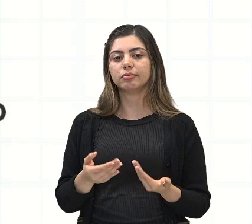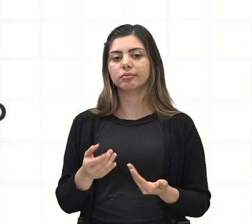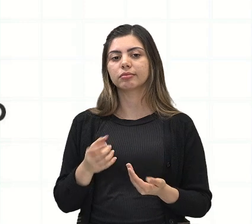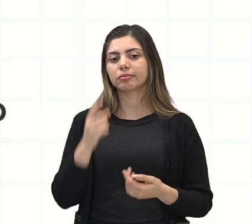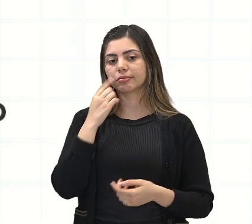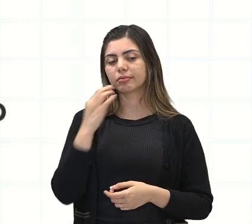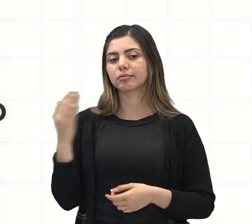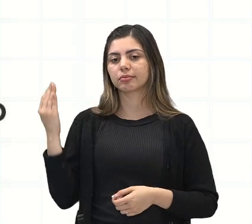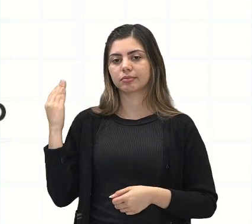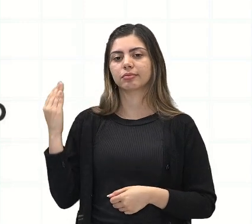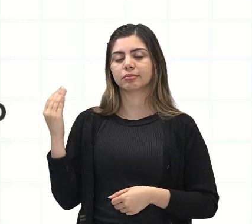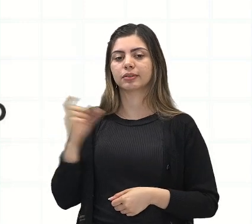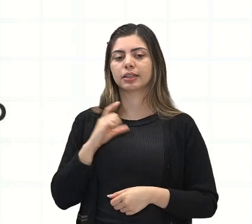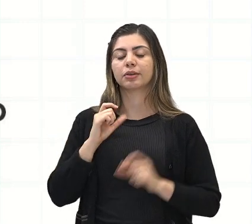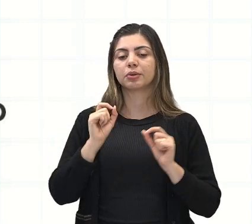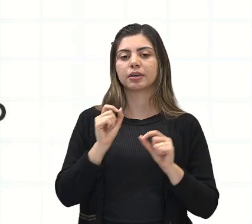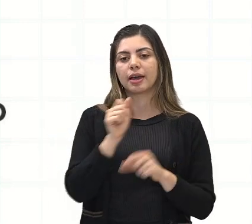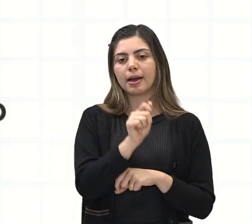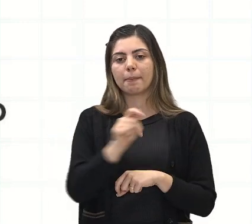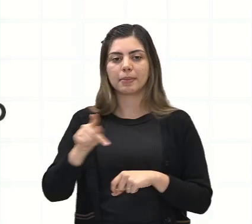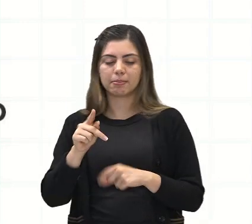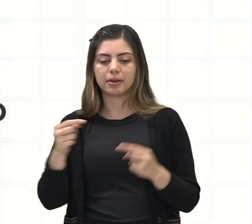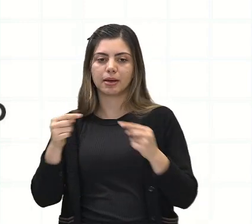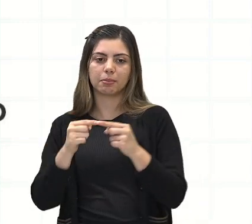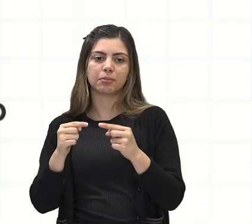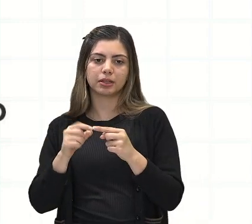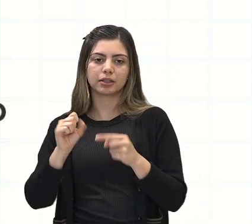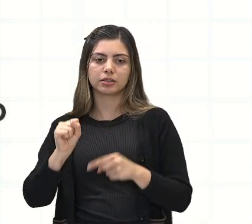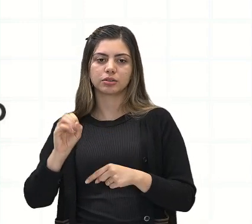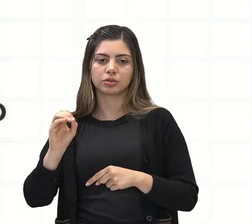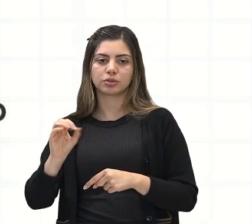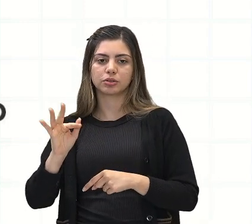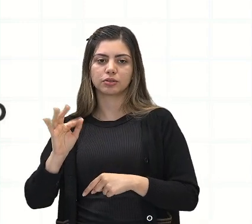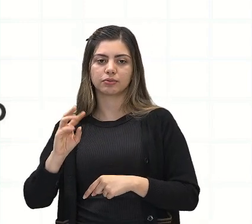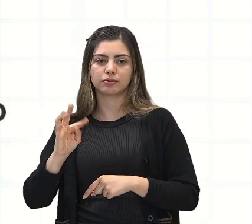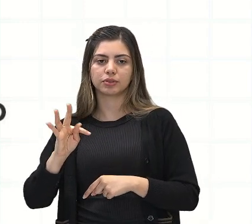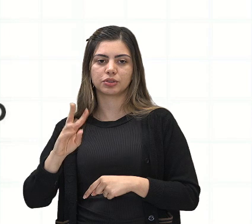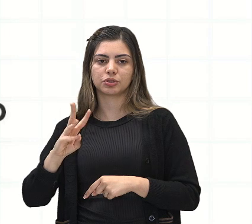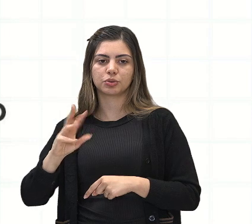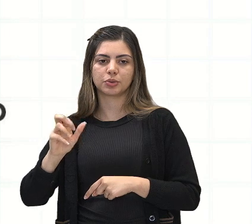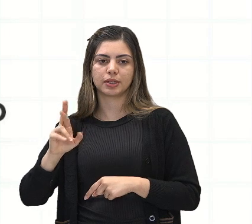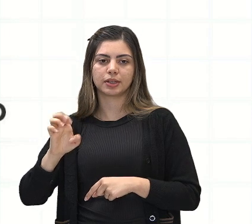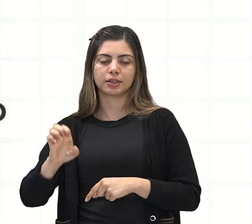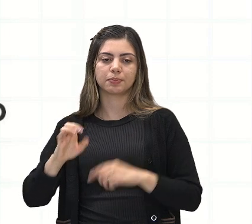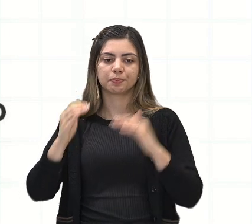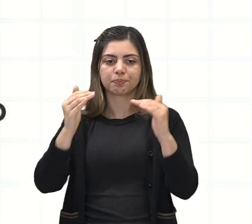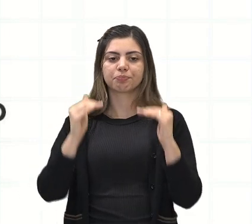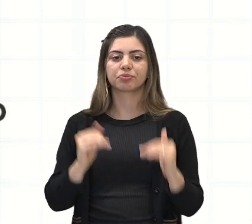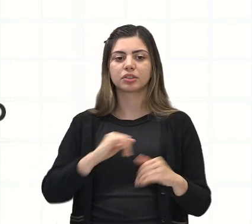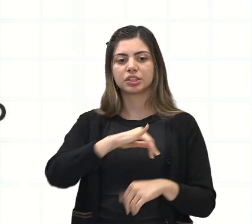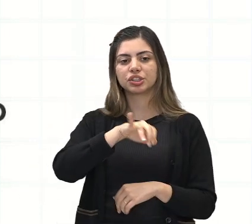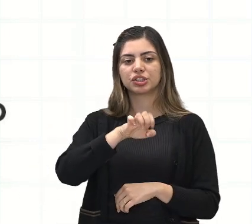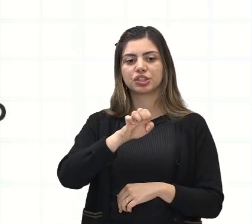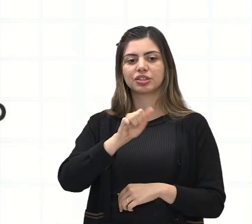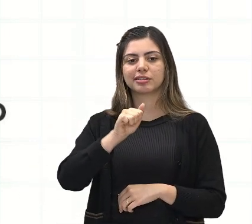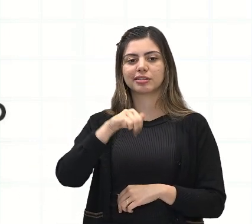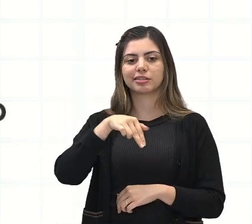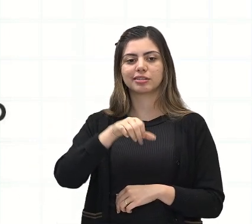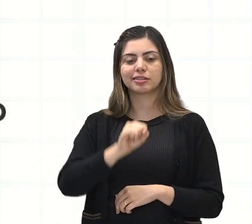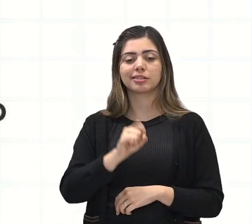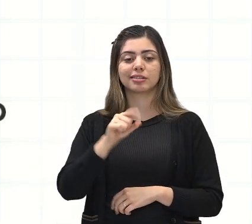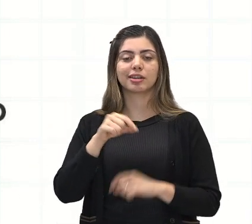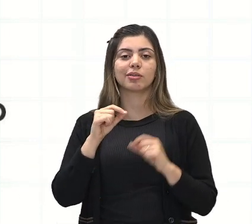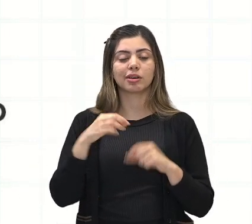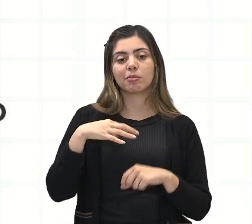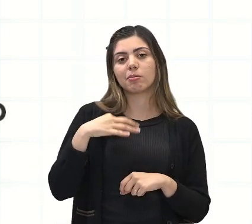um pouquinho mais técnico, um vocabulário mais técnico. A palavra jeans, no inglês, é uma peça de vestuário. Né? No português, a